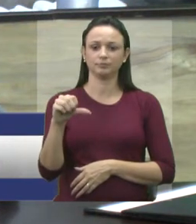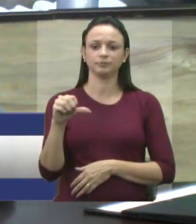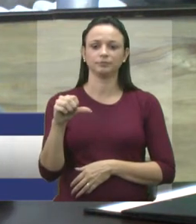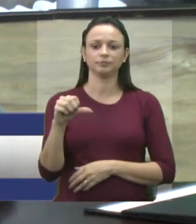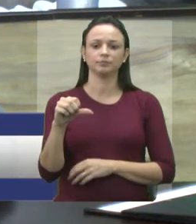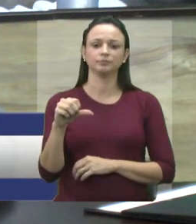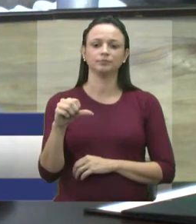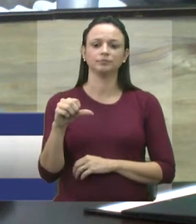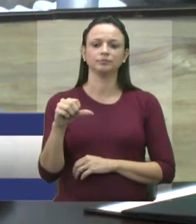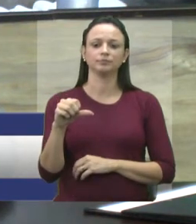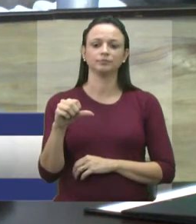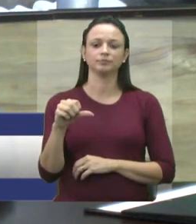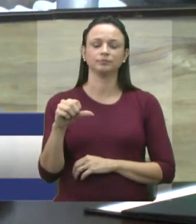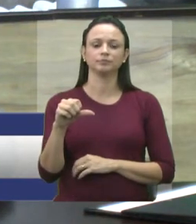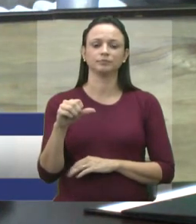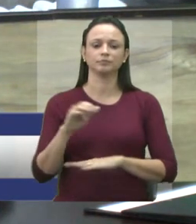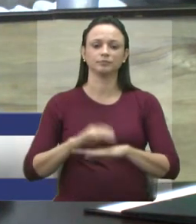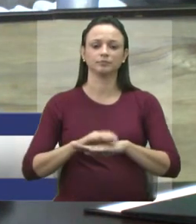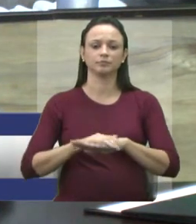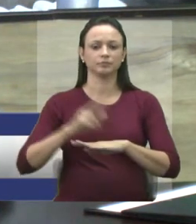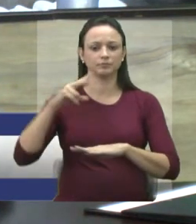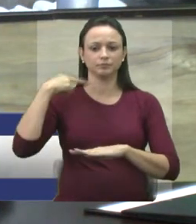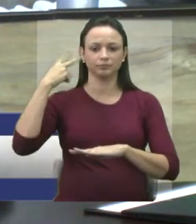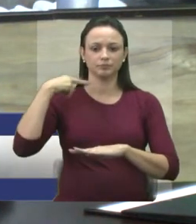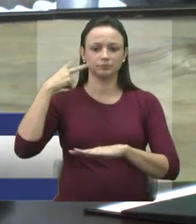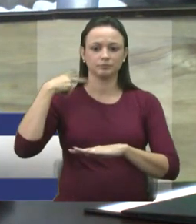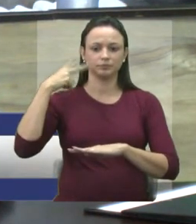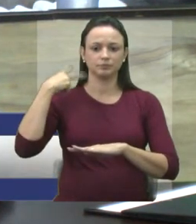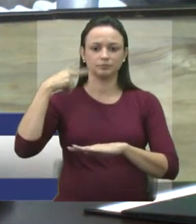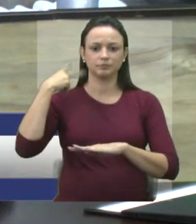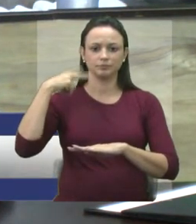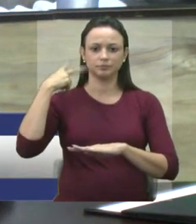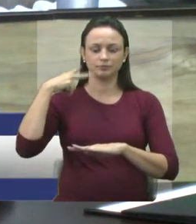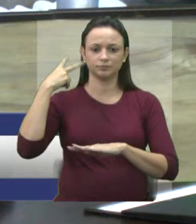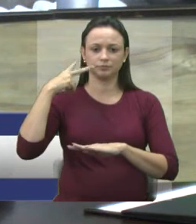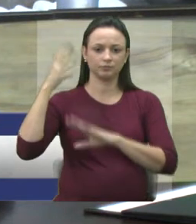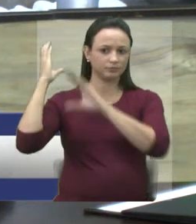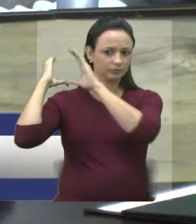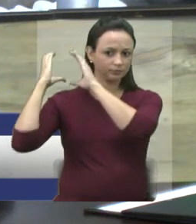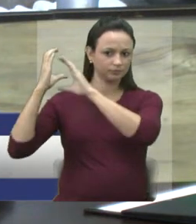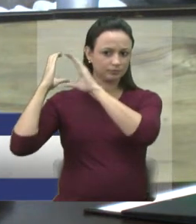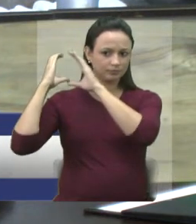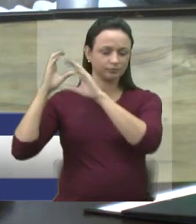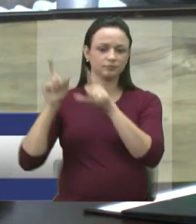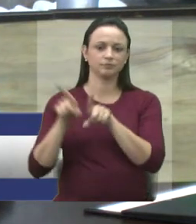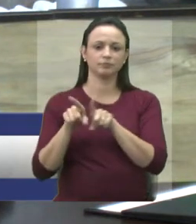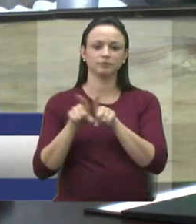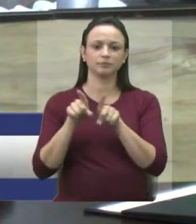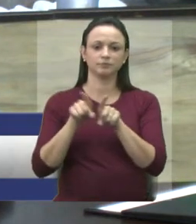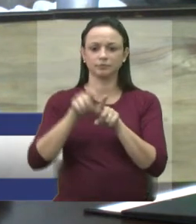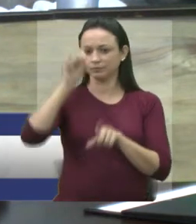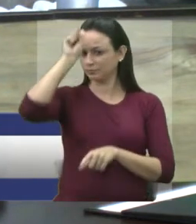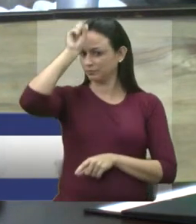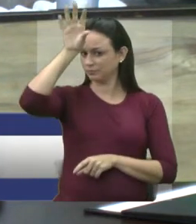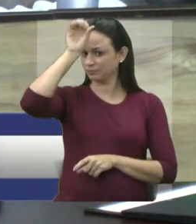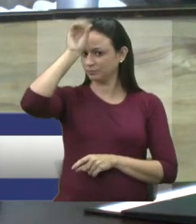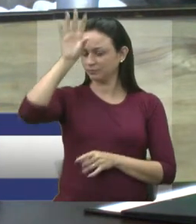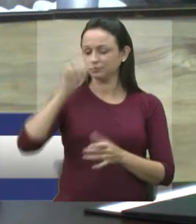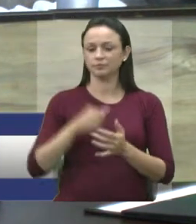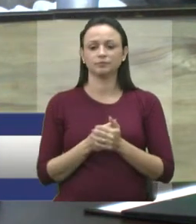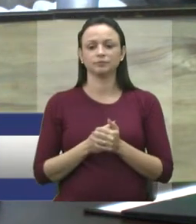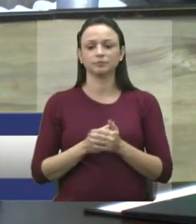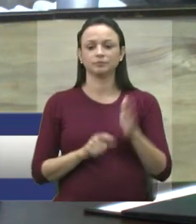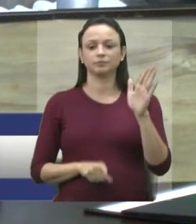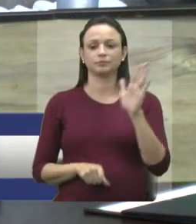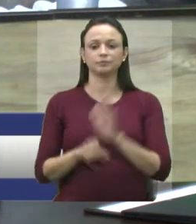632/2019. Autoria: vereadores Tito Coloneto e Luiz Maurílio Moretti.